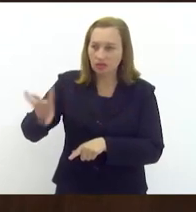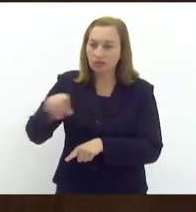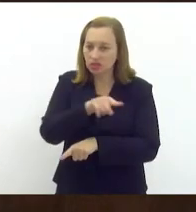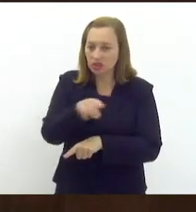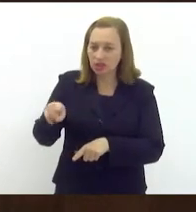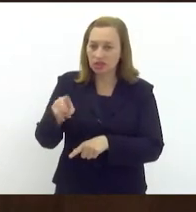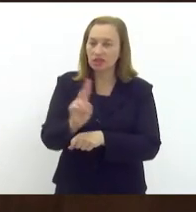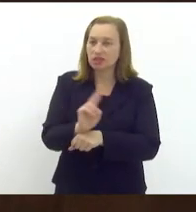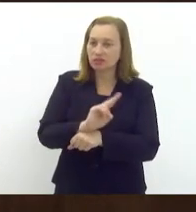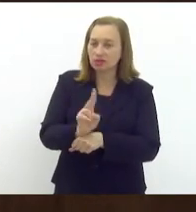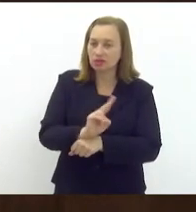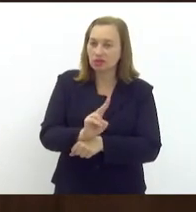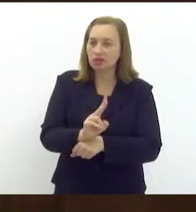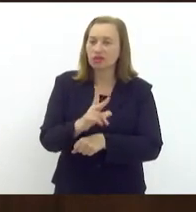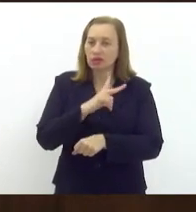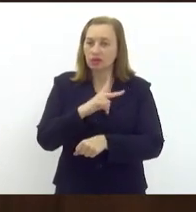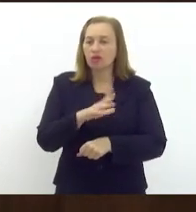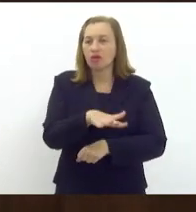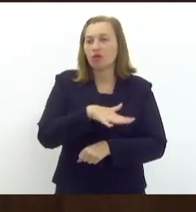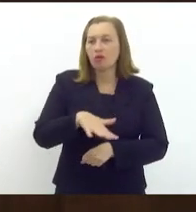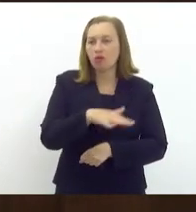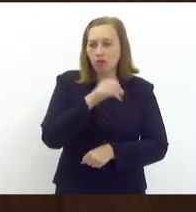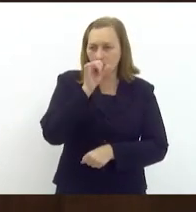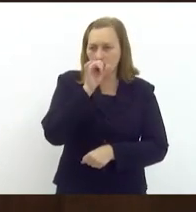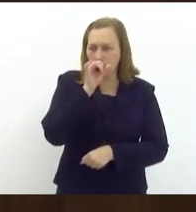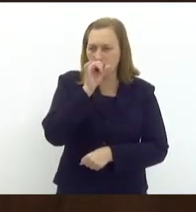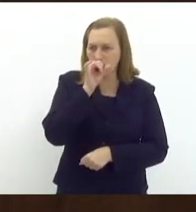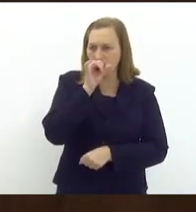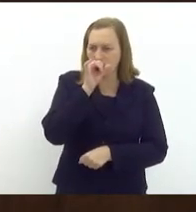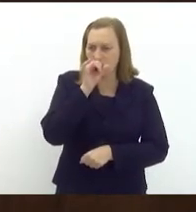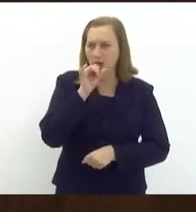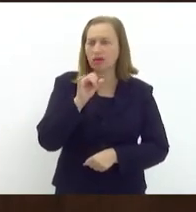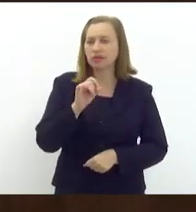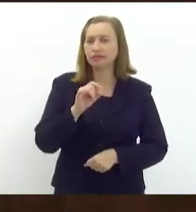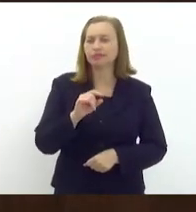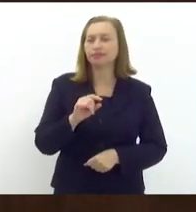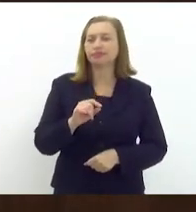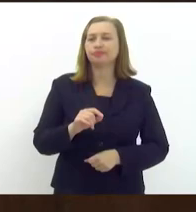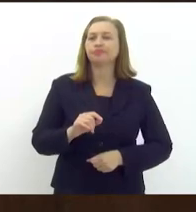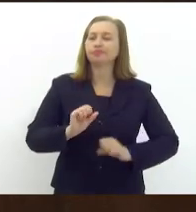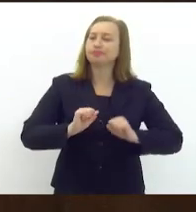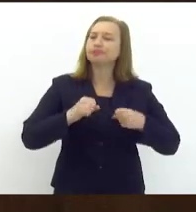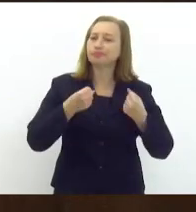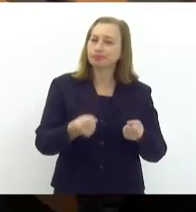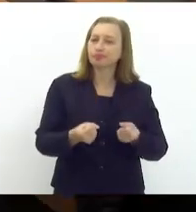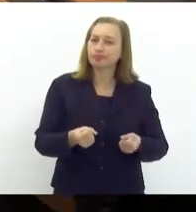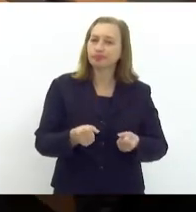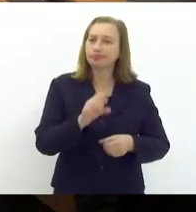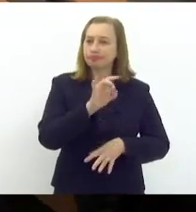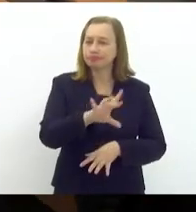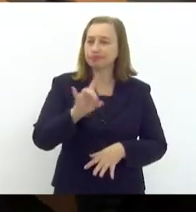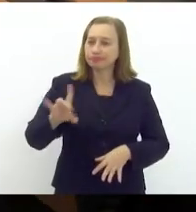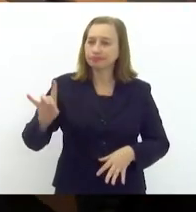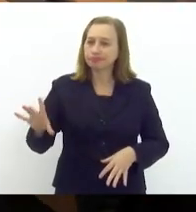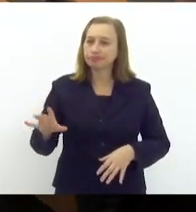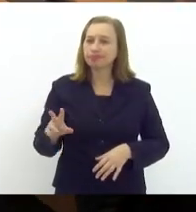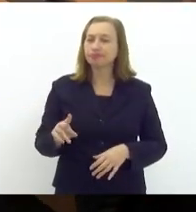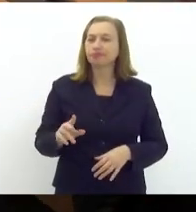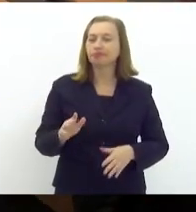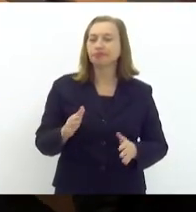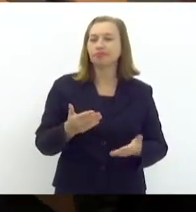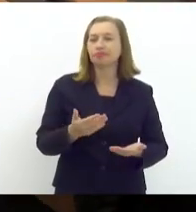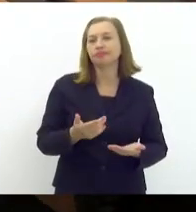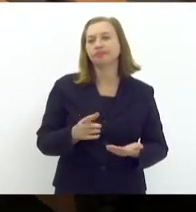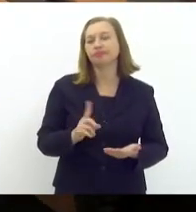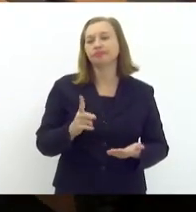preservar aquela área né poupando o dinheiro do estado e eles defendendo a sua área deixando de pagar o ITR